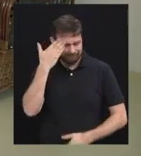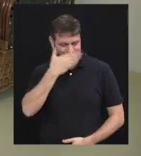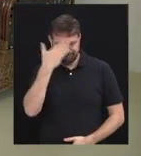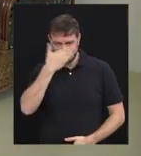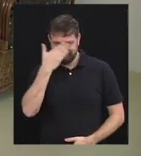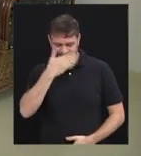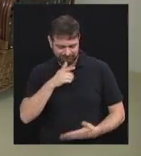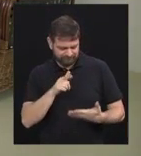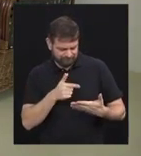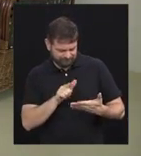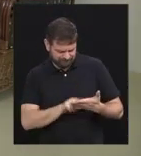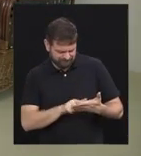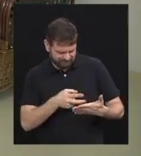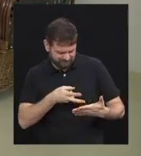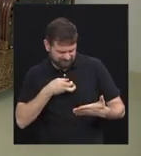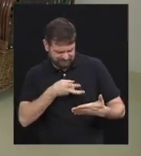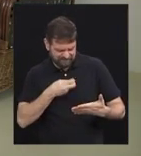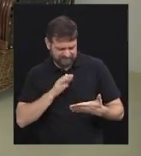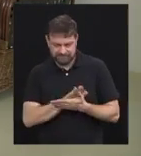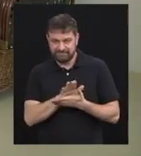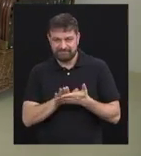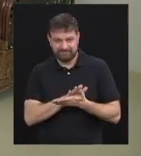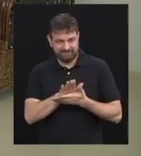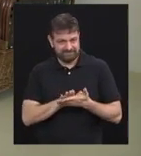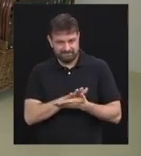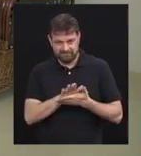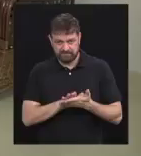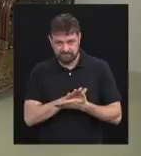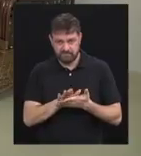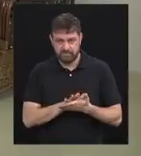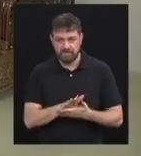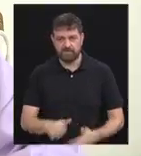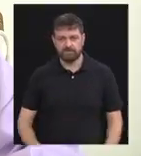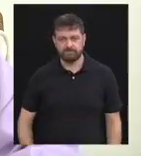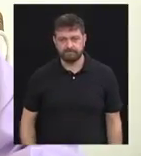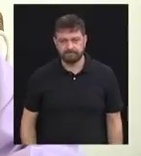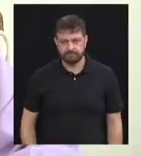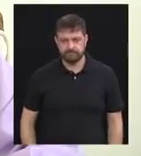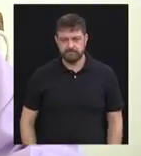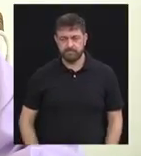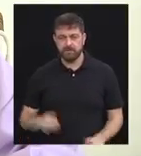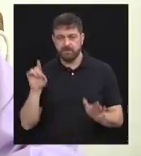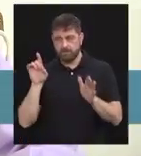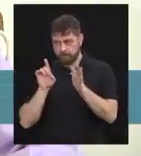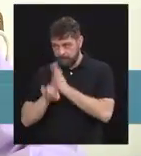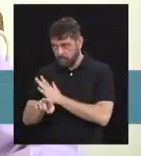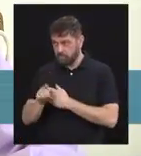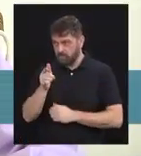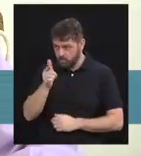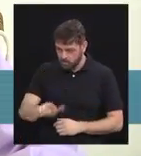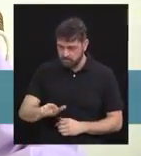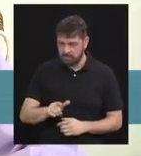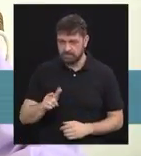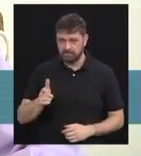alteração ou não dar as alterações que são vistas no câncer da mama. Outra pergunta. Tenho um histórico de câncer